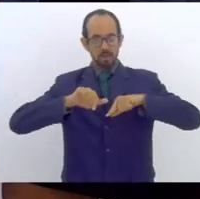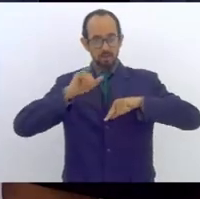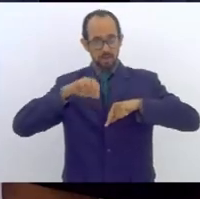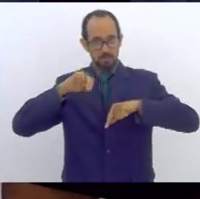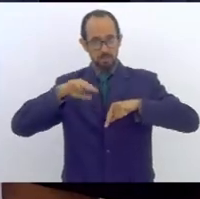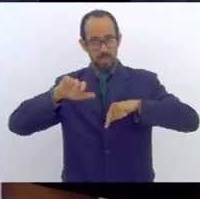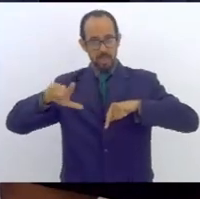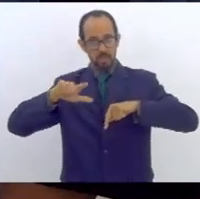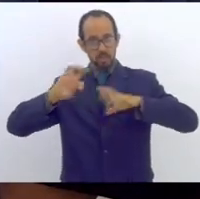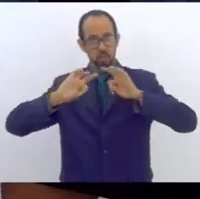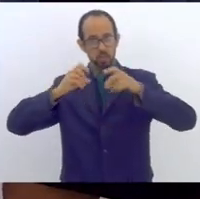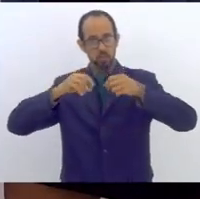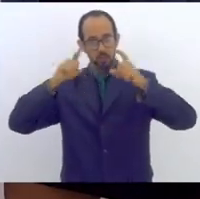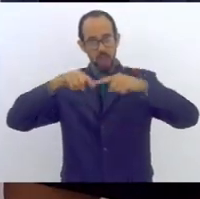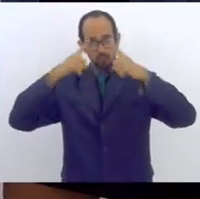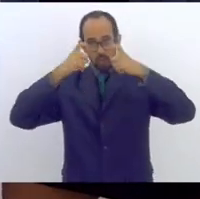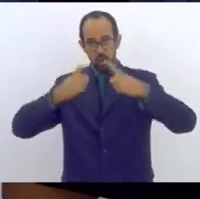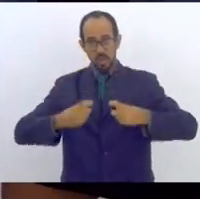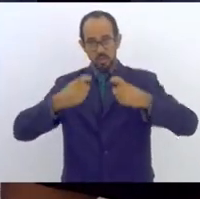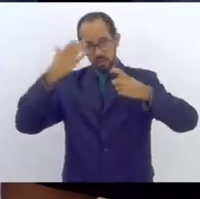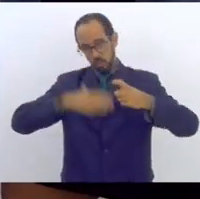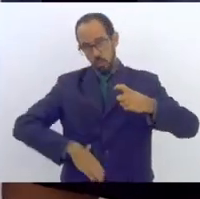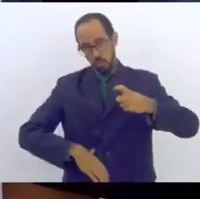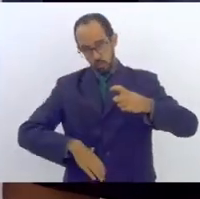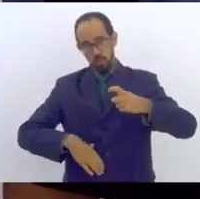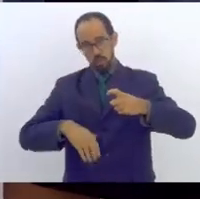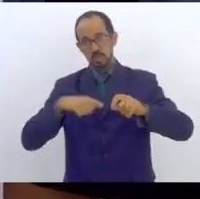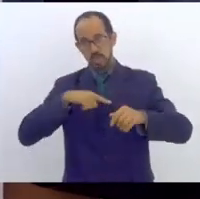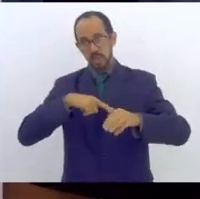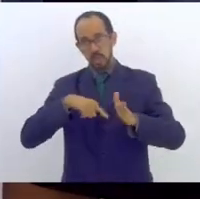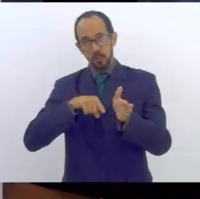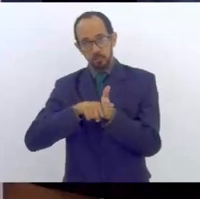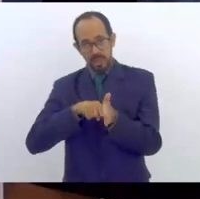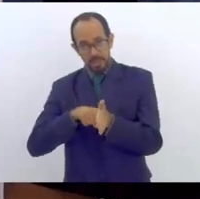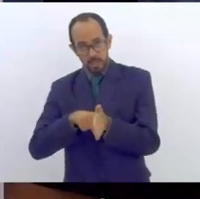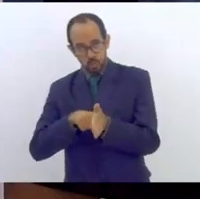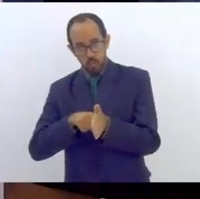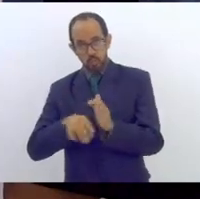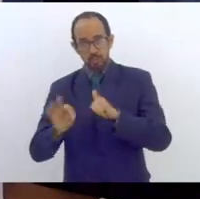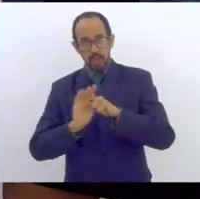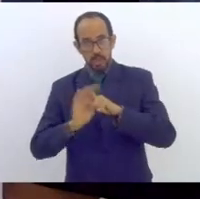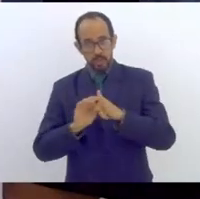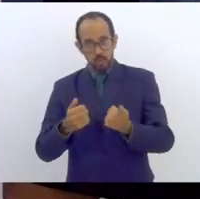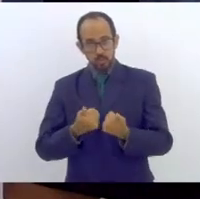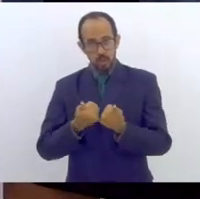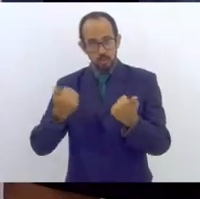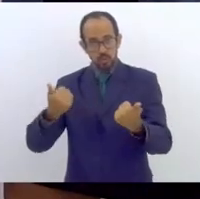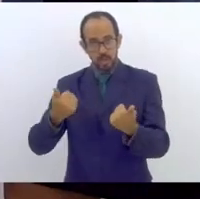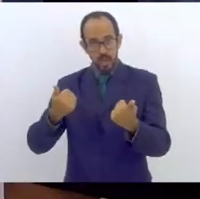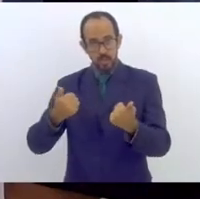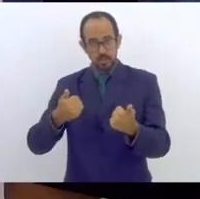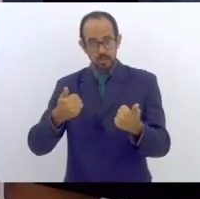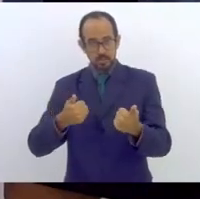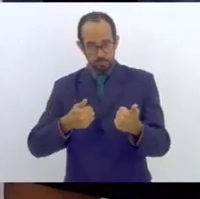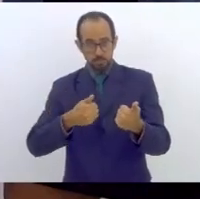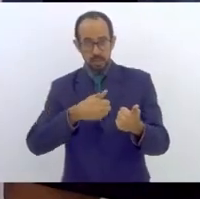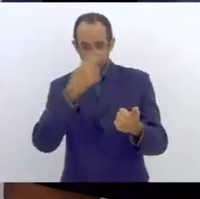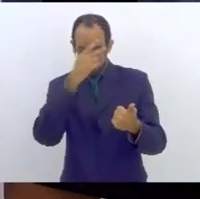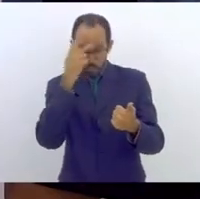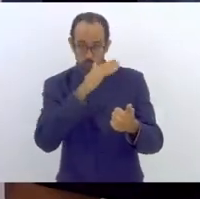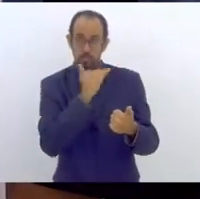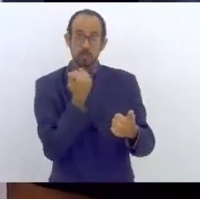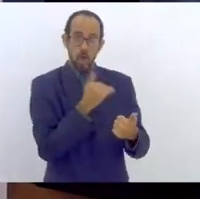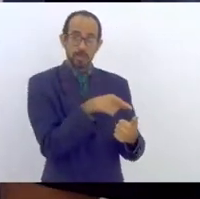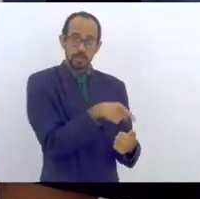a ver com violência em corpo humano Então a gente tem os peritos legistas e nós temos os técnicos e auxiliares de necropsia tá só que